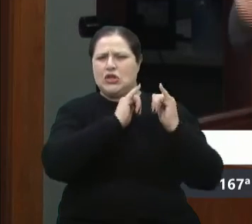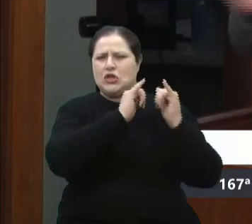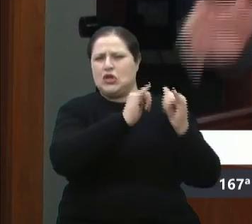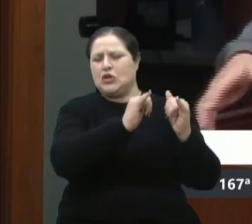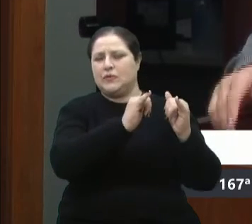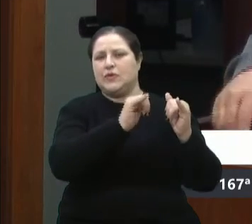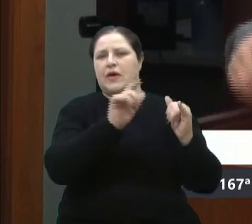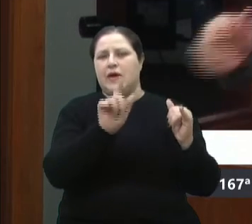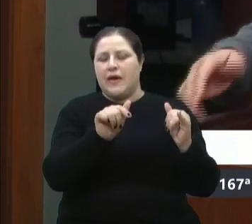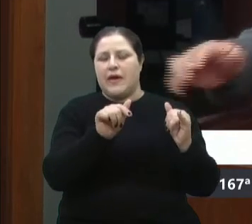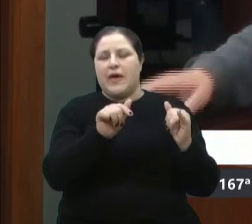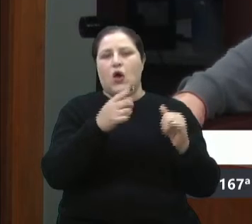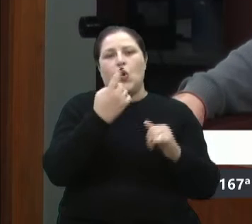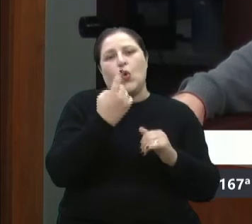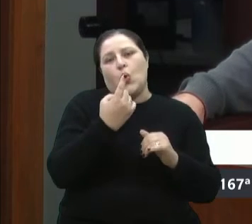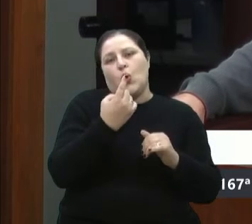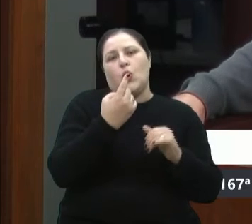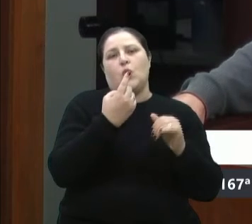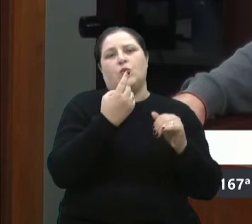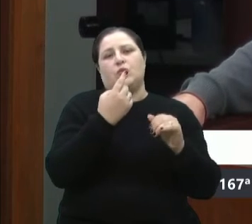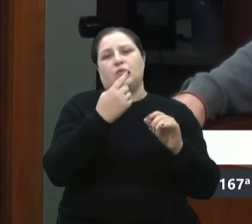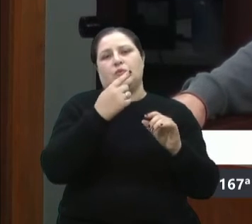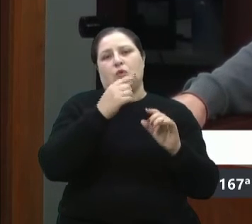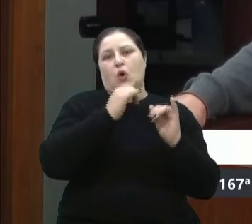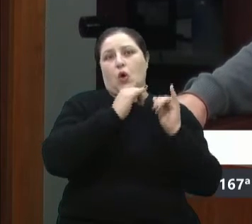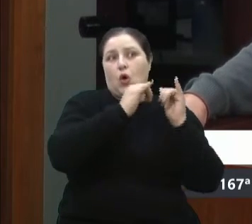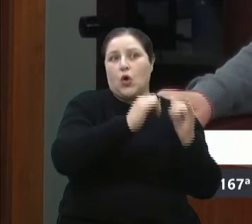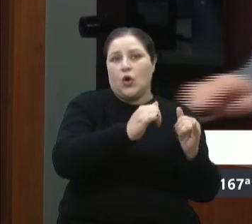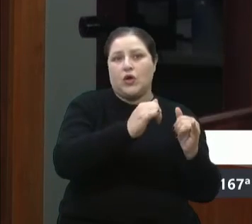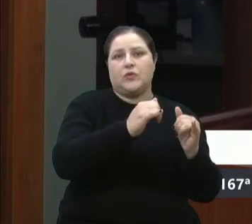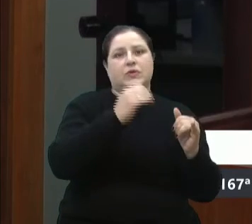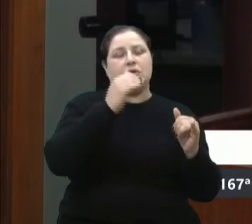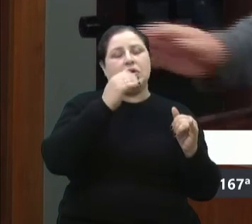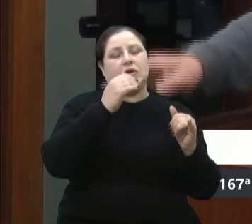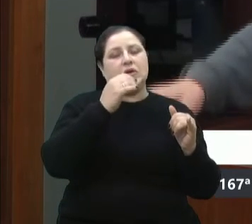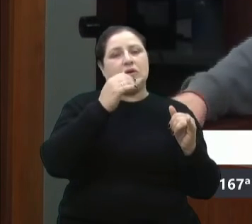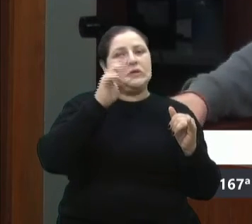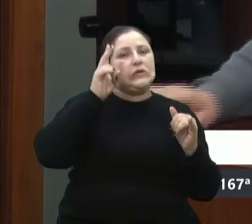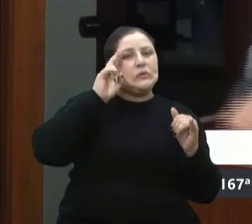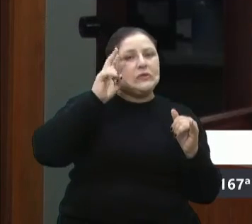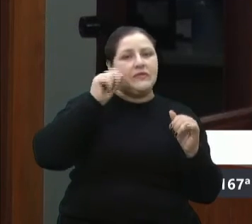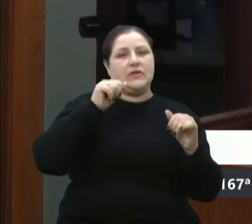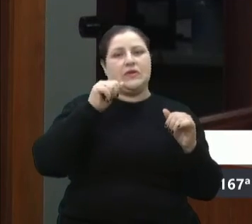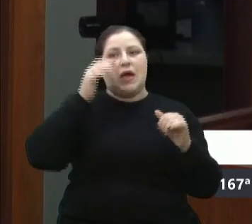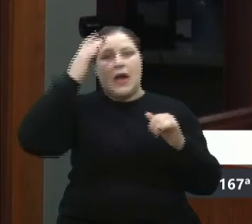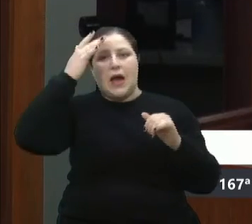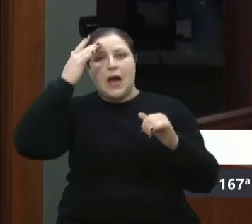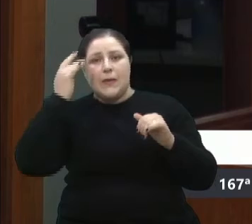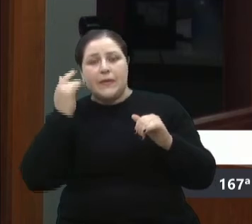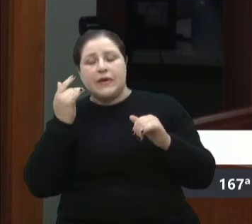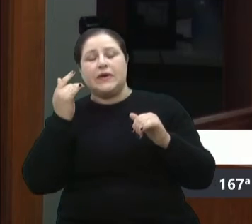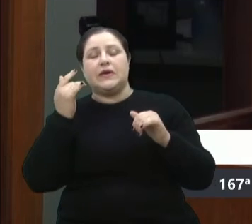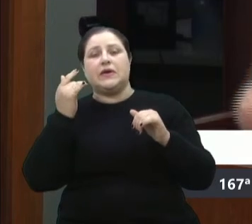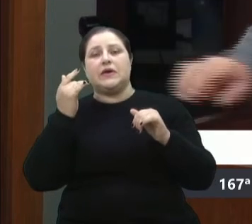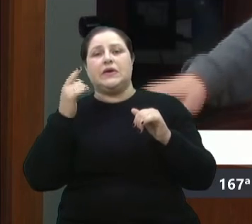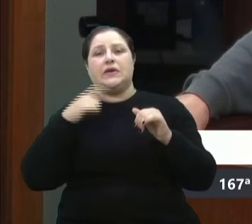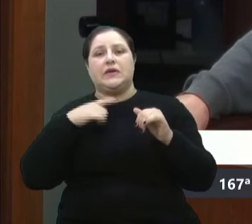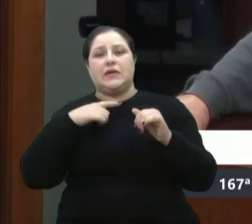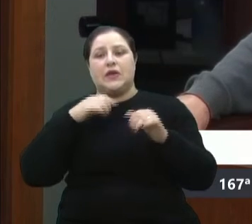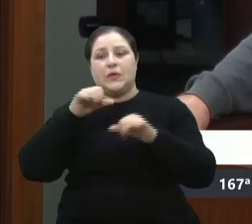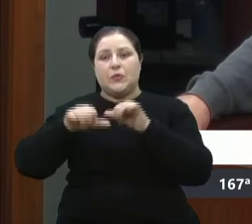outra na terça, que possa fazer o ajuste. Porque, senão, aquela semana as pessoas perdem o emprego. Pegou uma semana chuvosa,